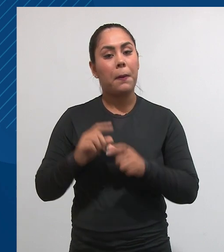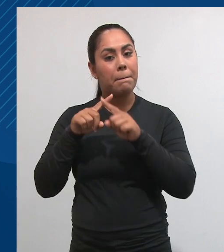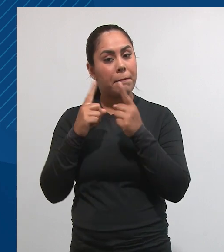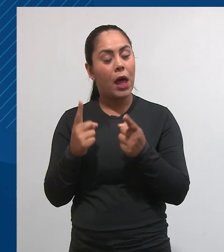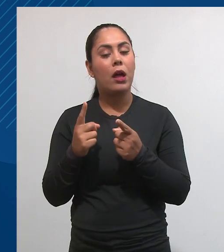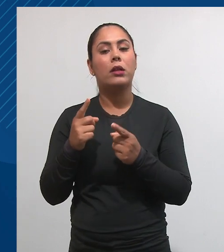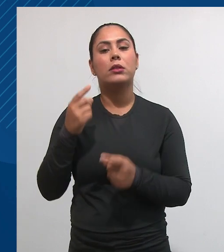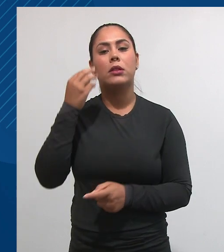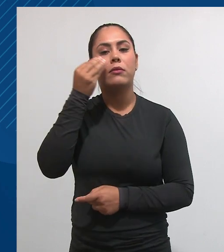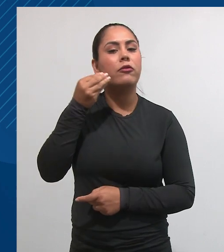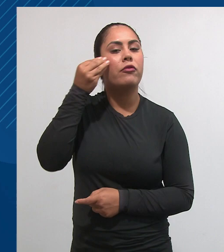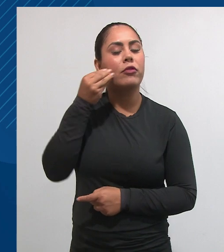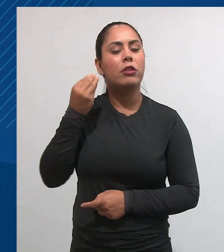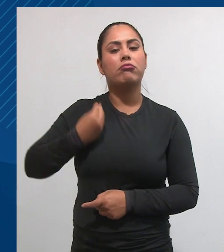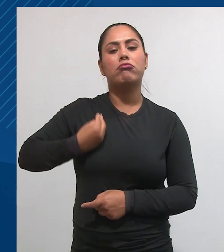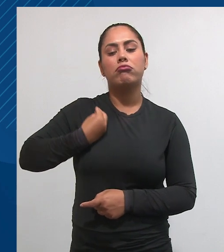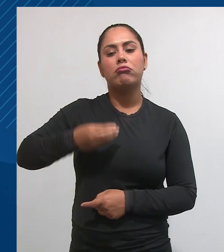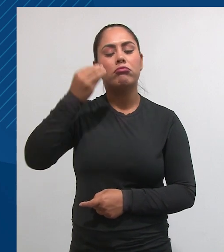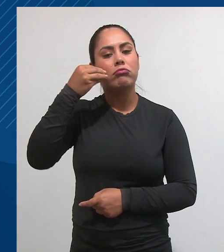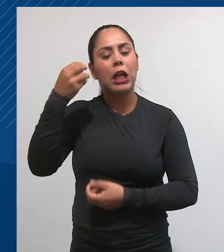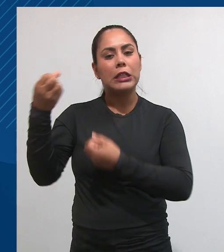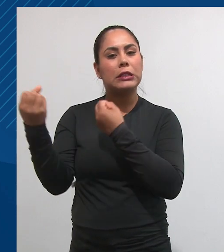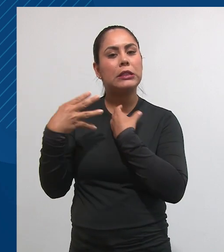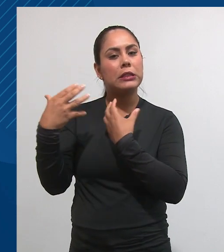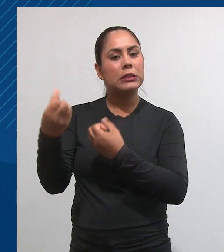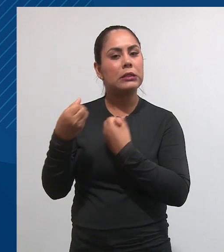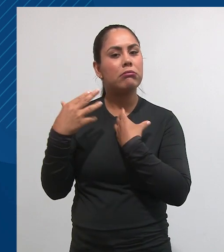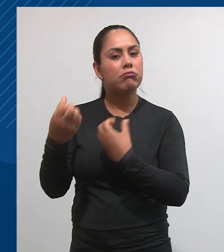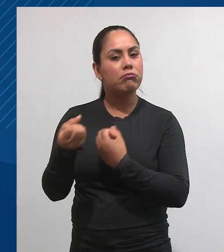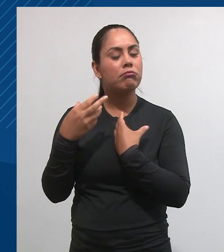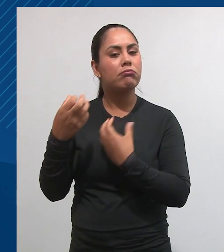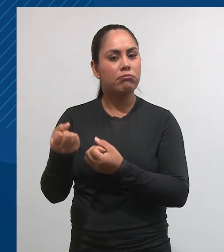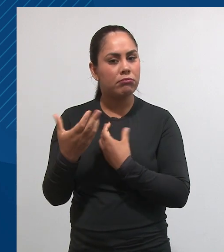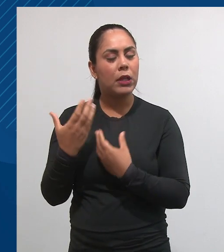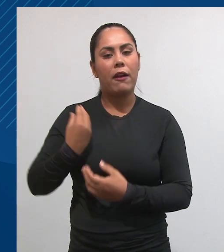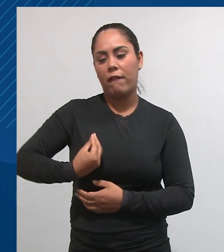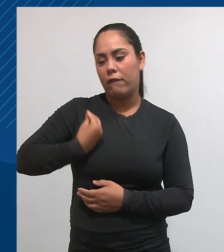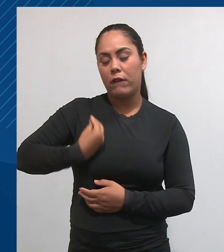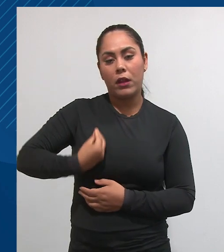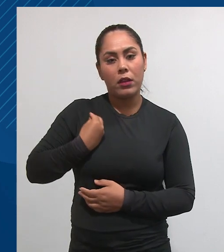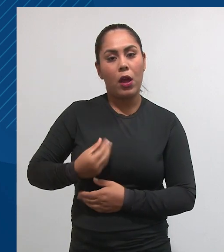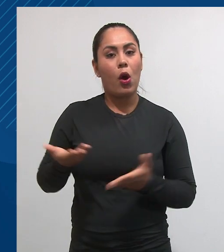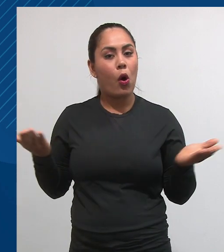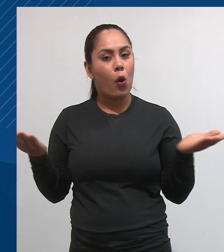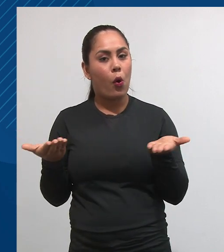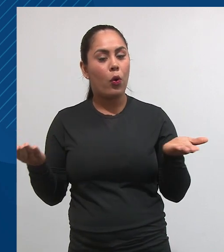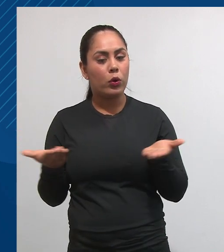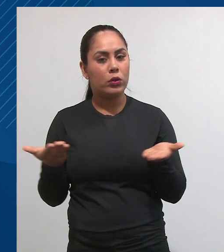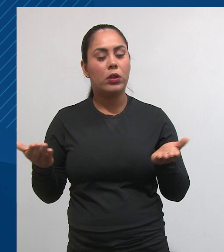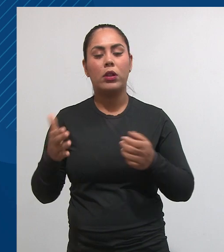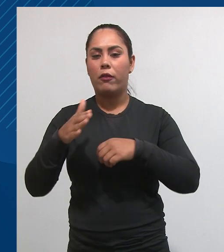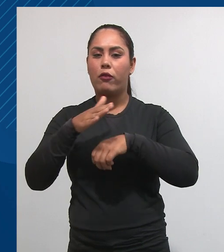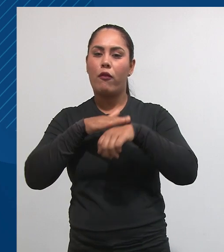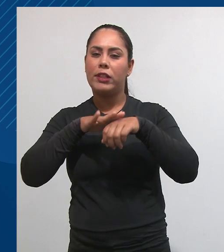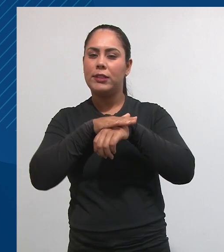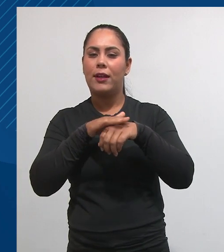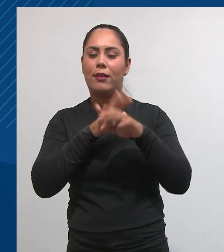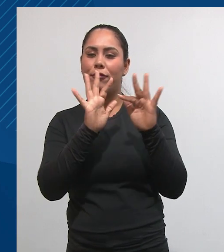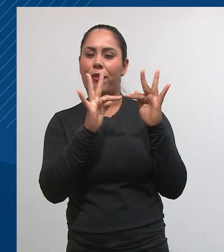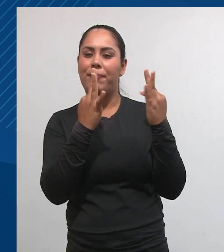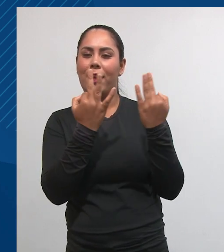Mas ela vivia isso. E ela me ensinou por meio da vida. Então, hoje mesmo eu estava falando com uma